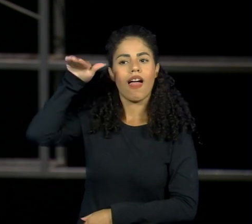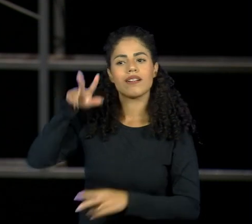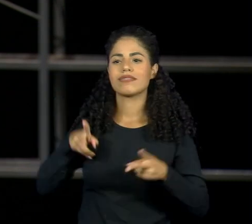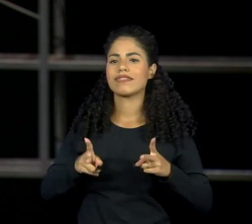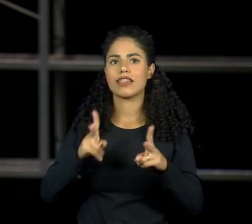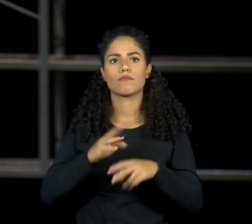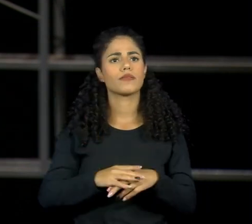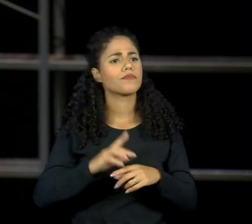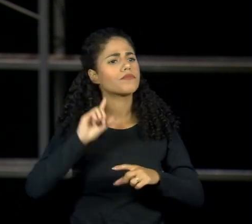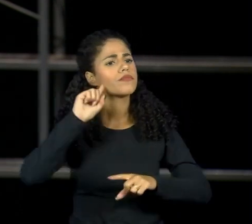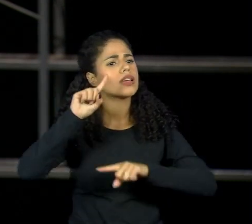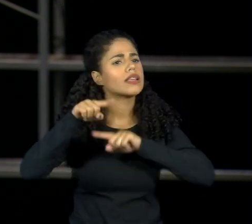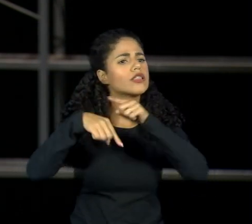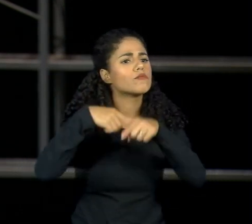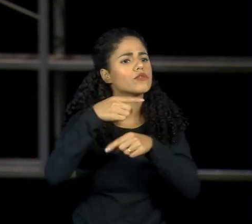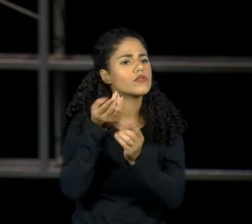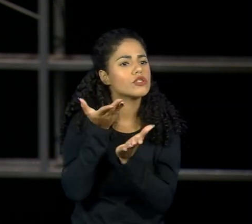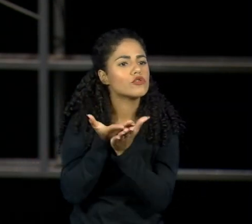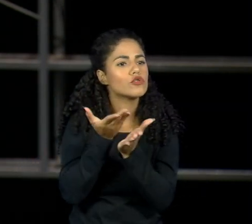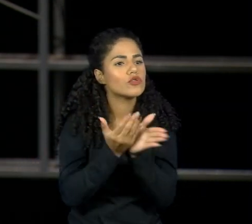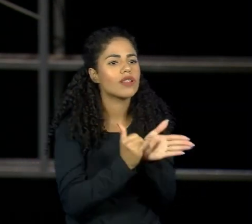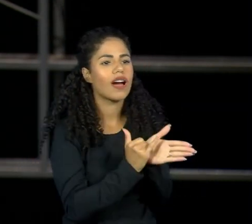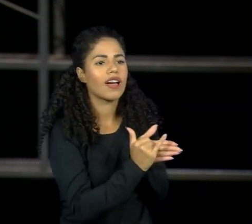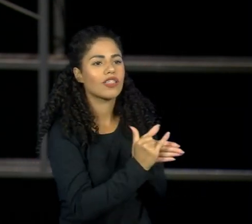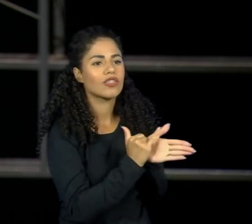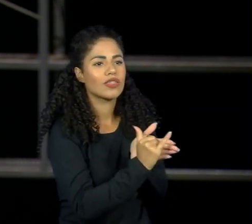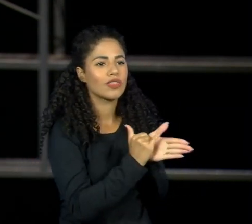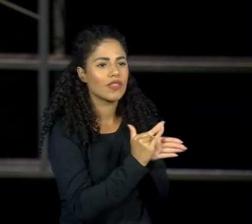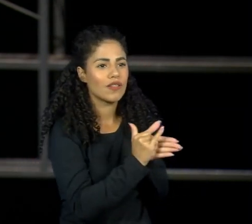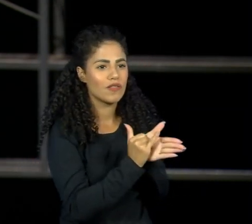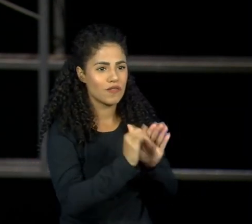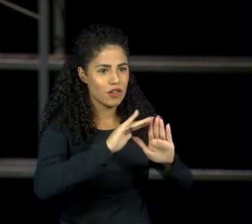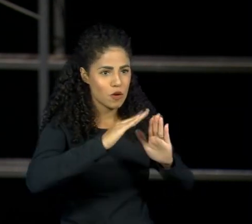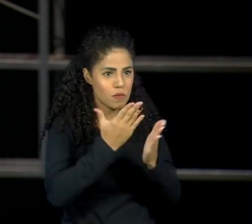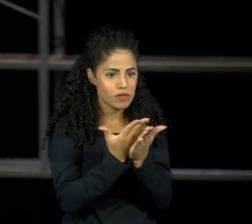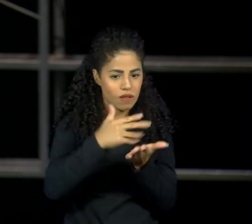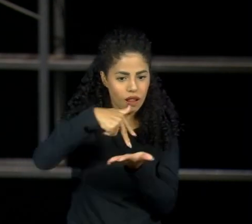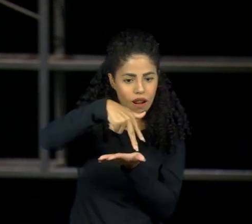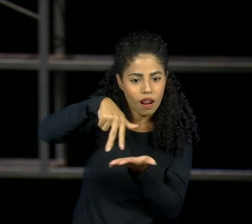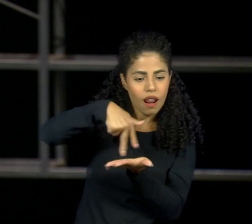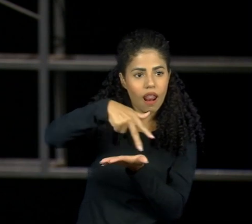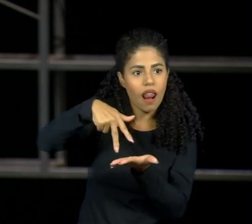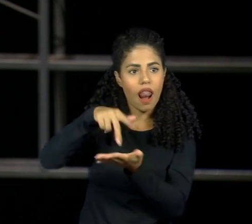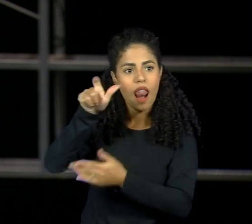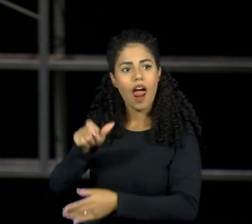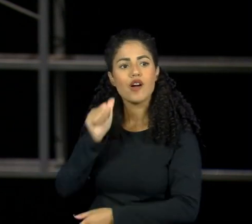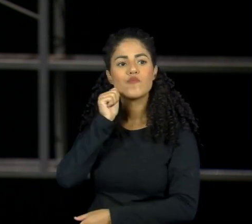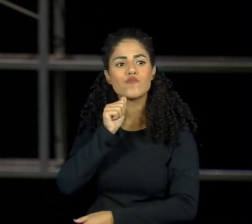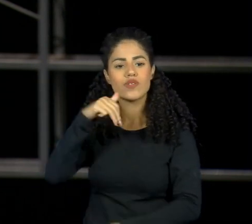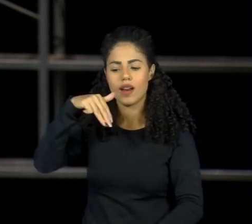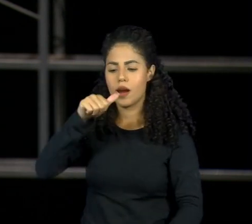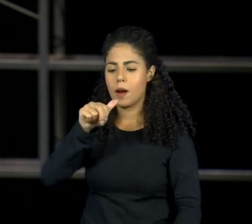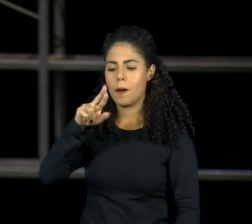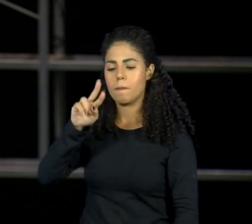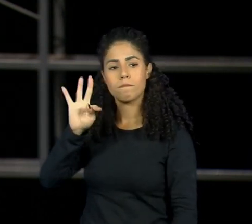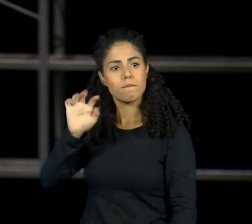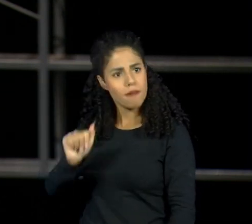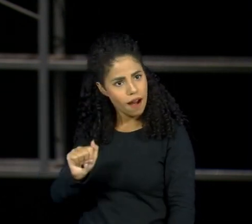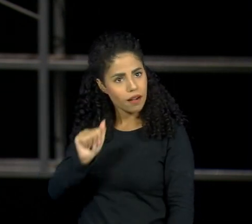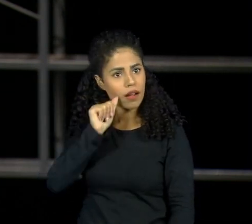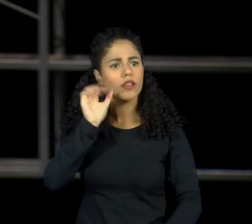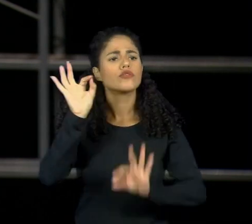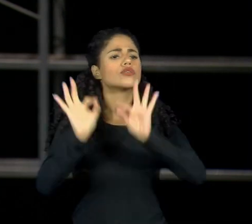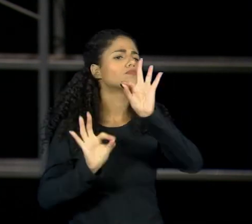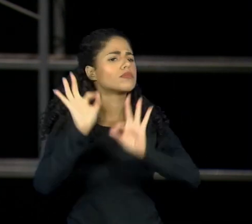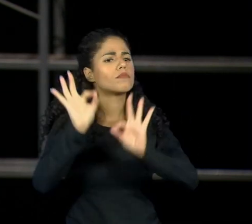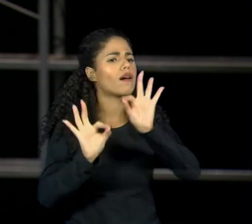E mais tarde você foi estudar em Nova York, na escola da dançarina e coreógrafa Martha Graham. Então, a gente preparou um quadro